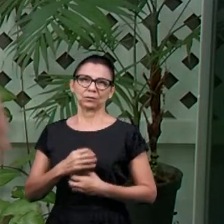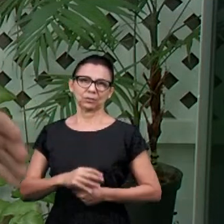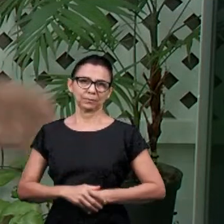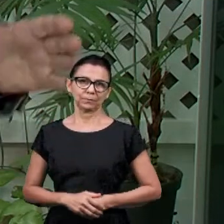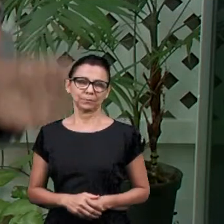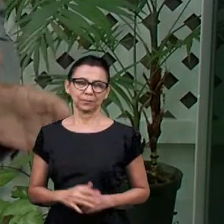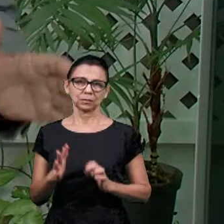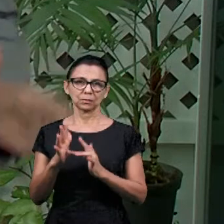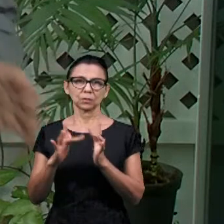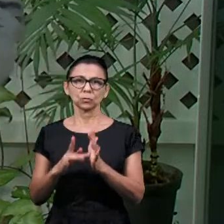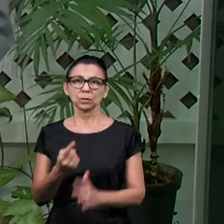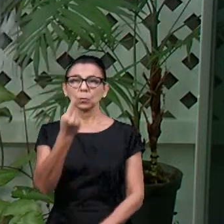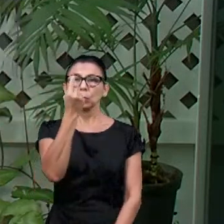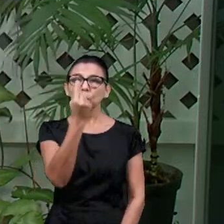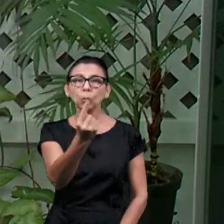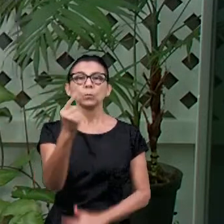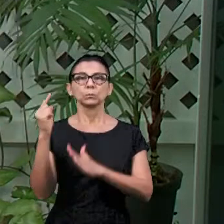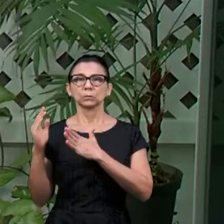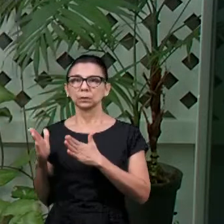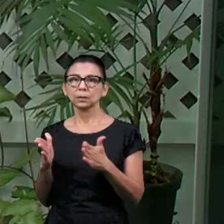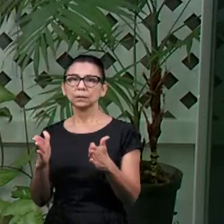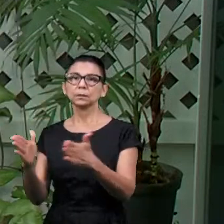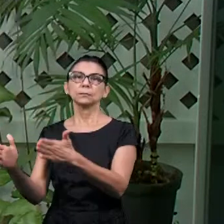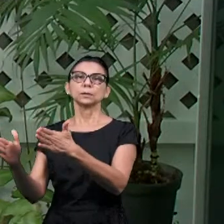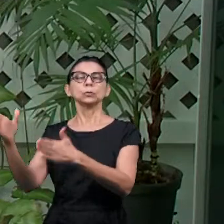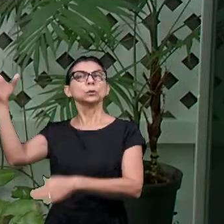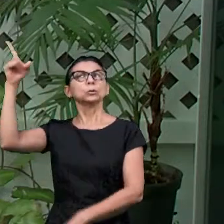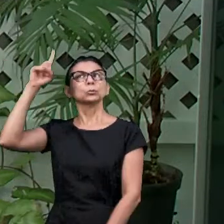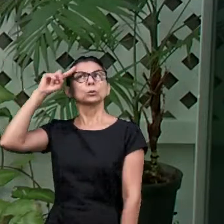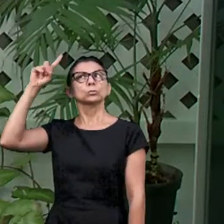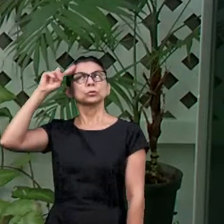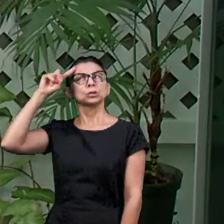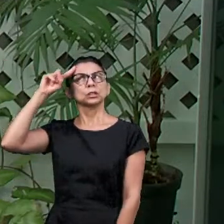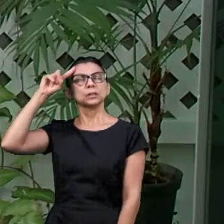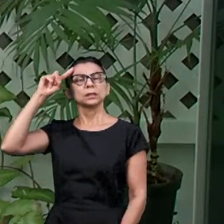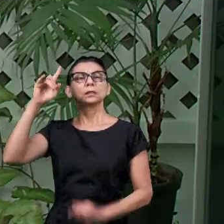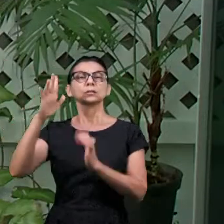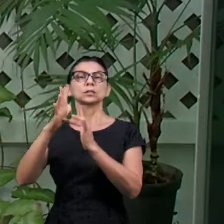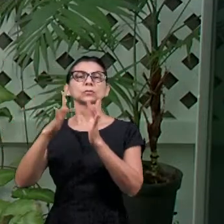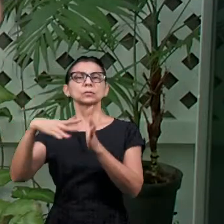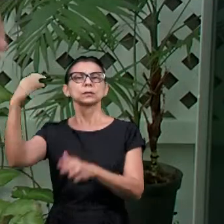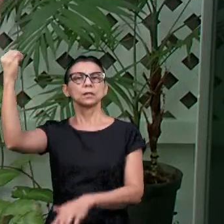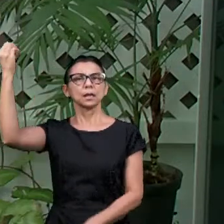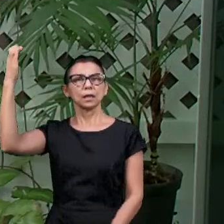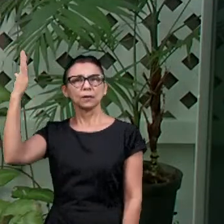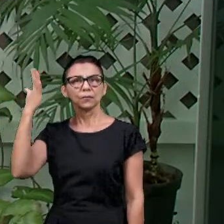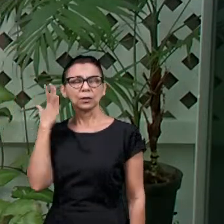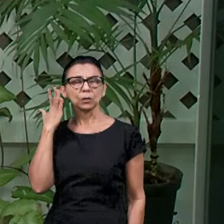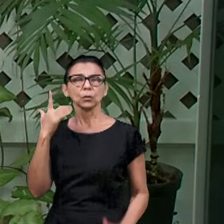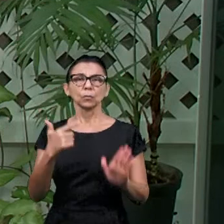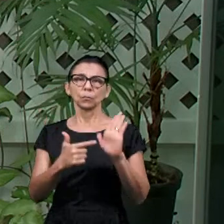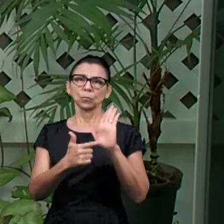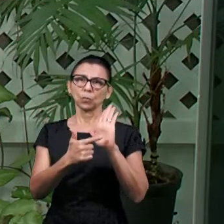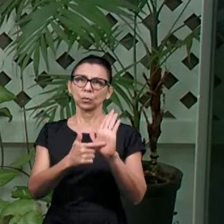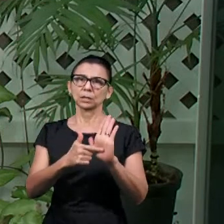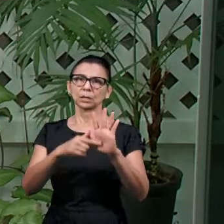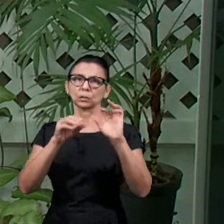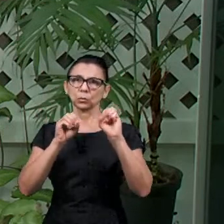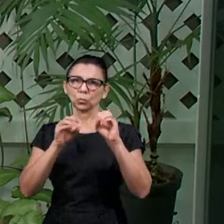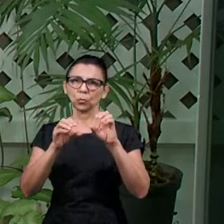então todo dia ele se revela. Então, domingo passado ele se revelou na palavra desse